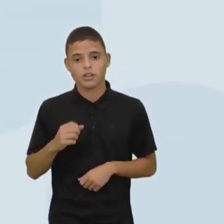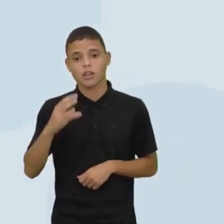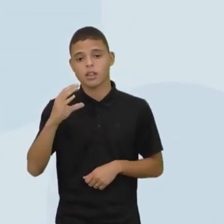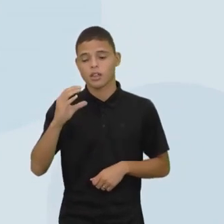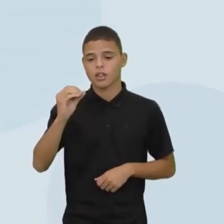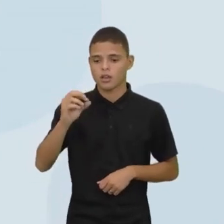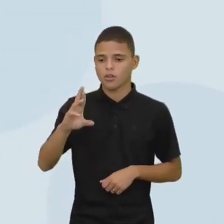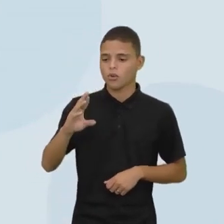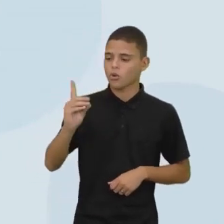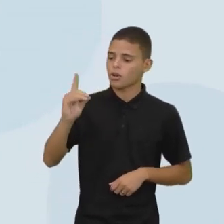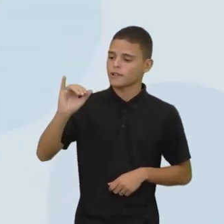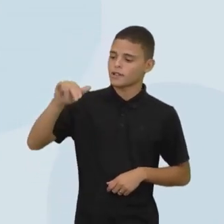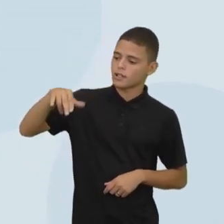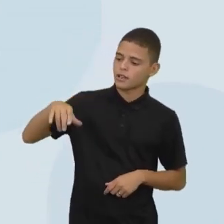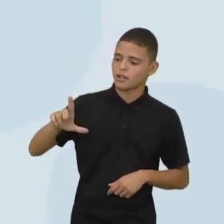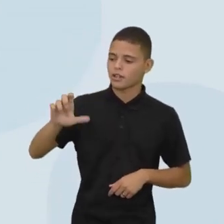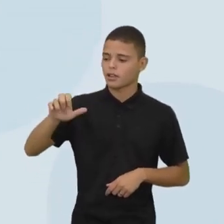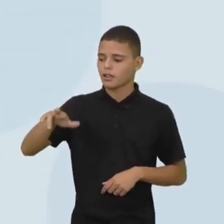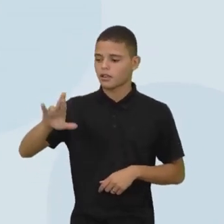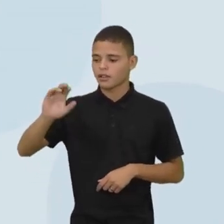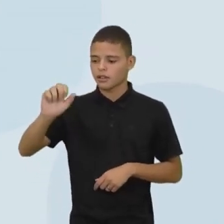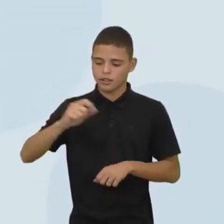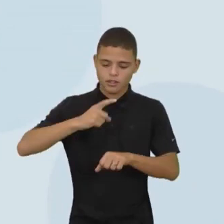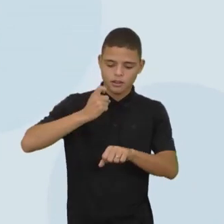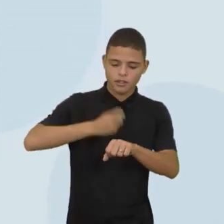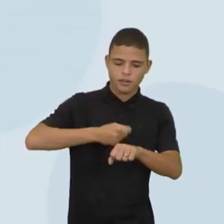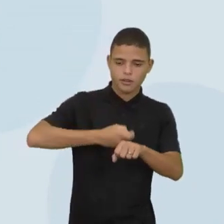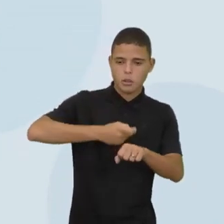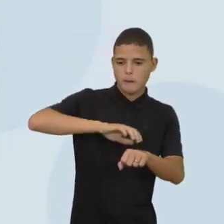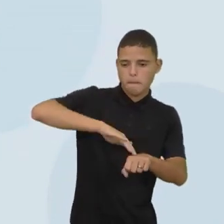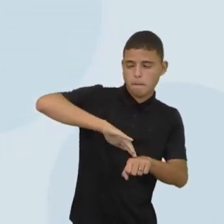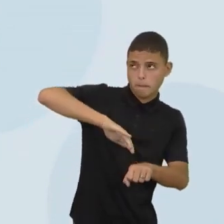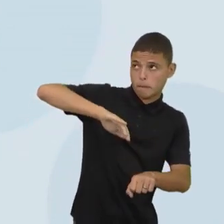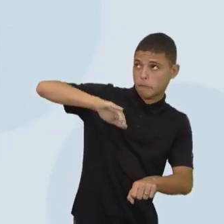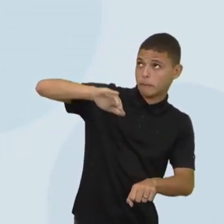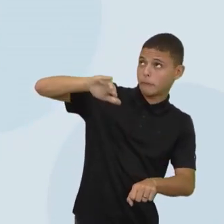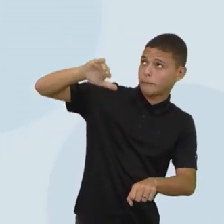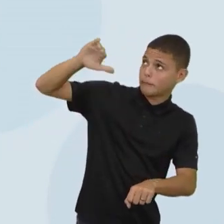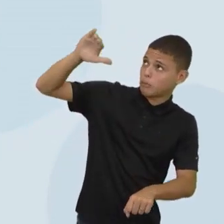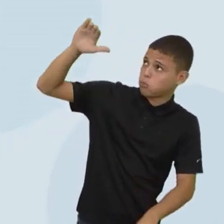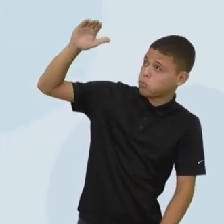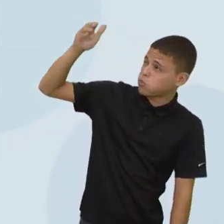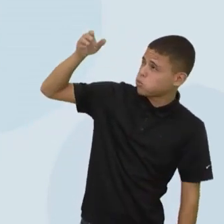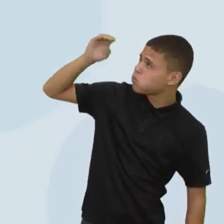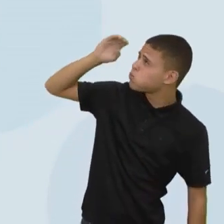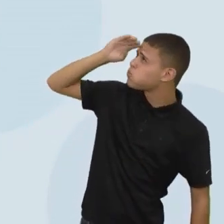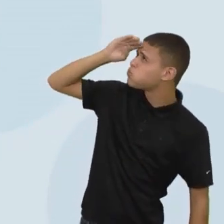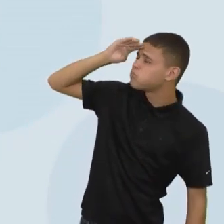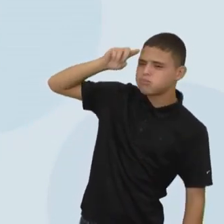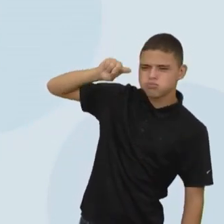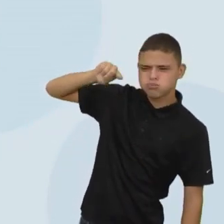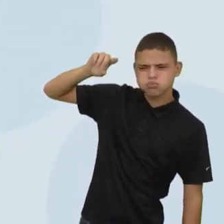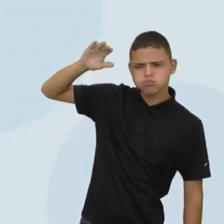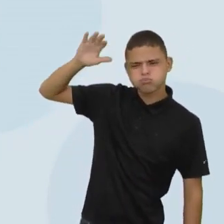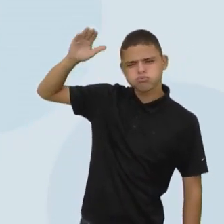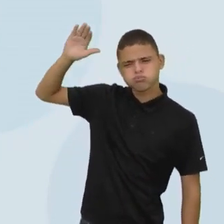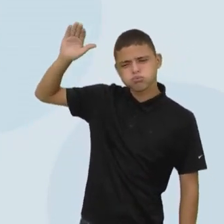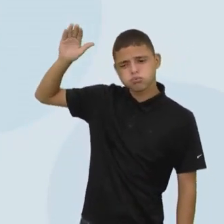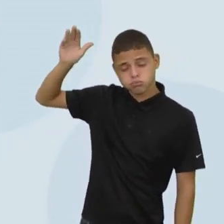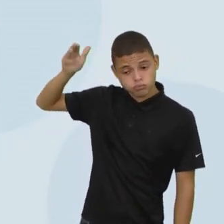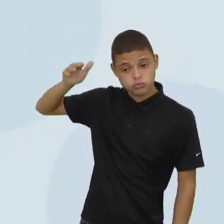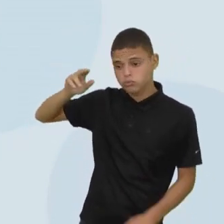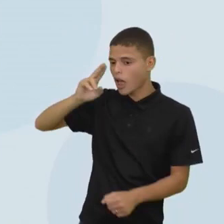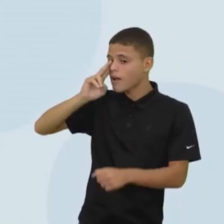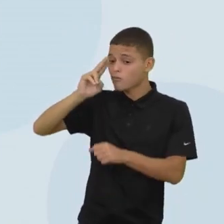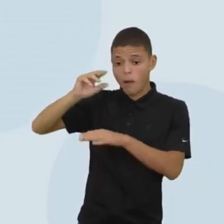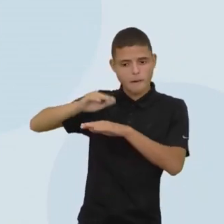do Himalaia, onde está o maior pico do mundo. Não apareceu esse. Você colocou que cor? Ah, eu